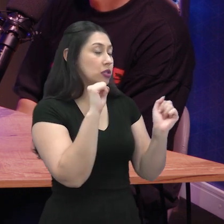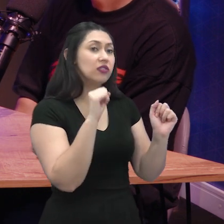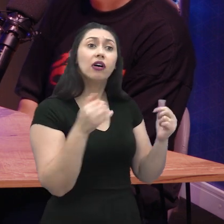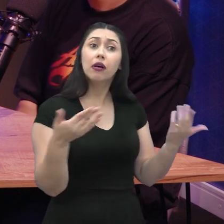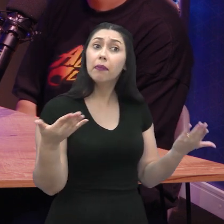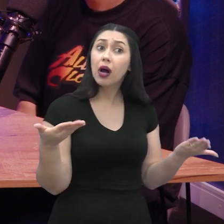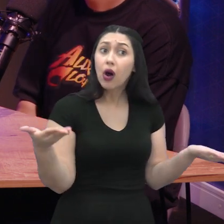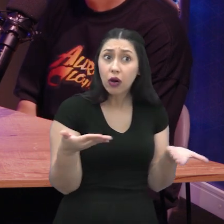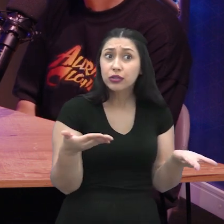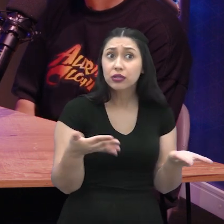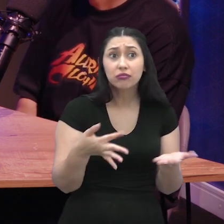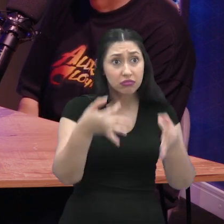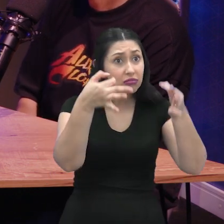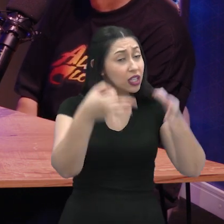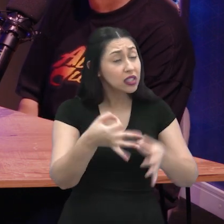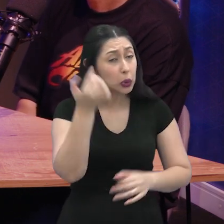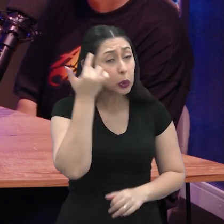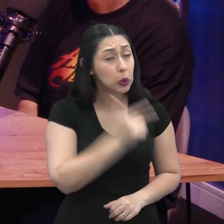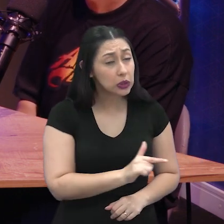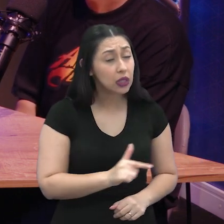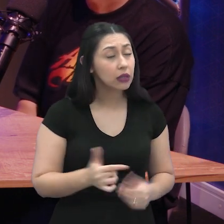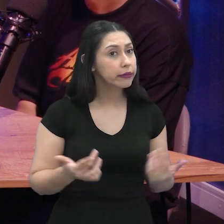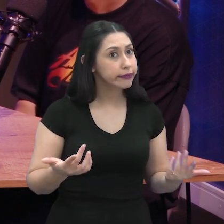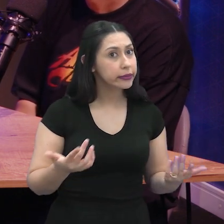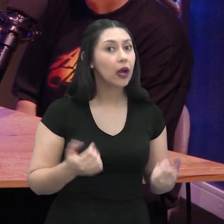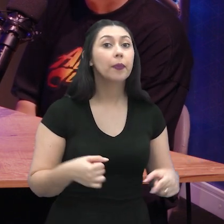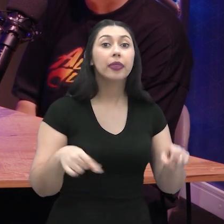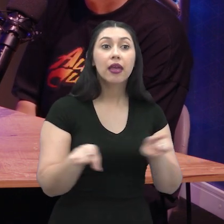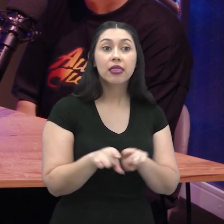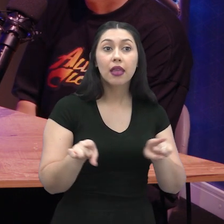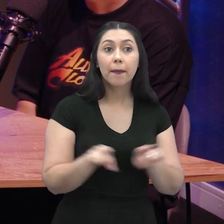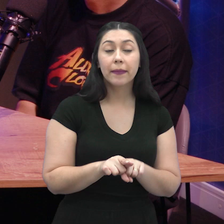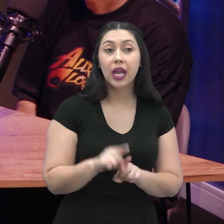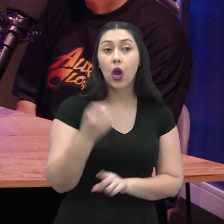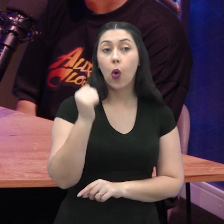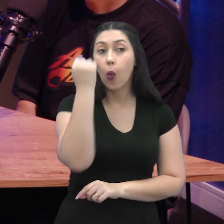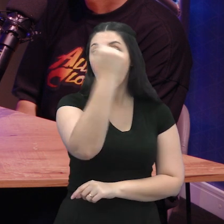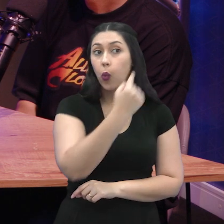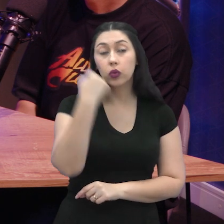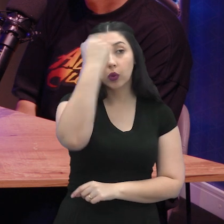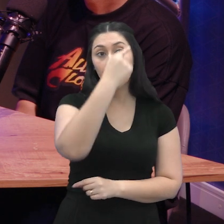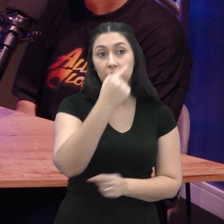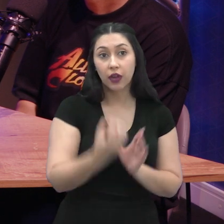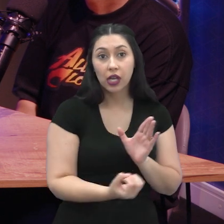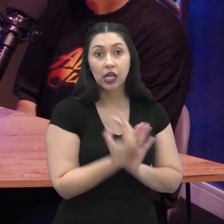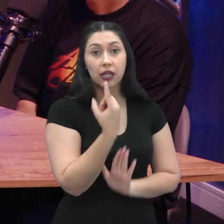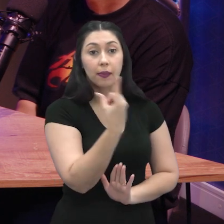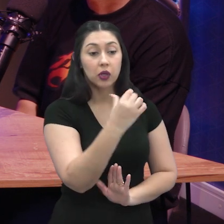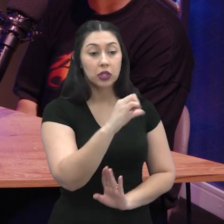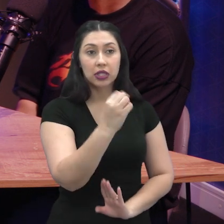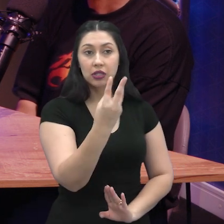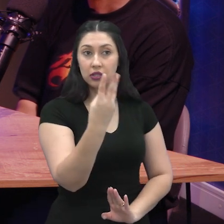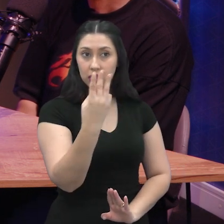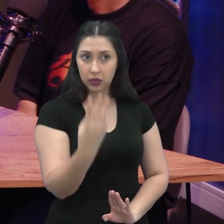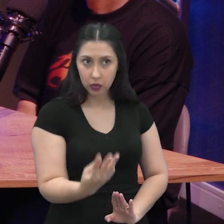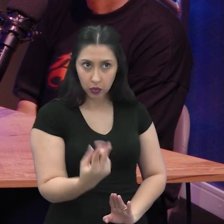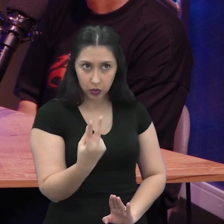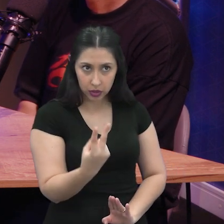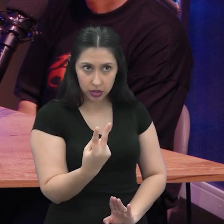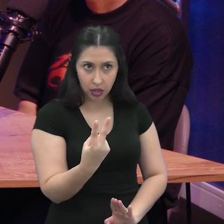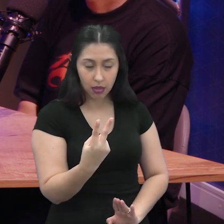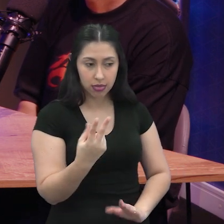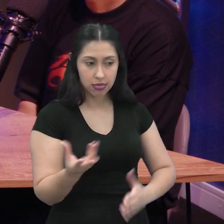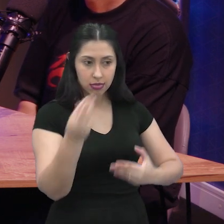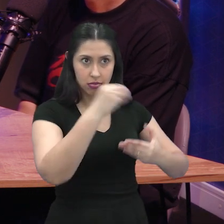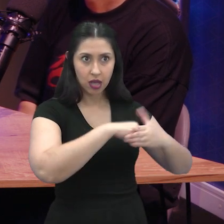certo. Hoje a gente não trabalha às 8 horas e funciona. A jornada de trabalho de 8 horas diárias foi instituída em 1932